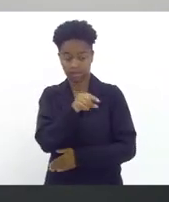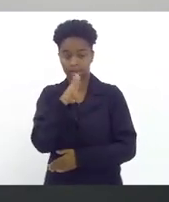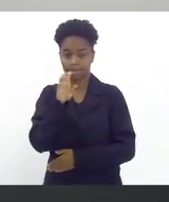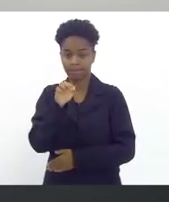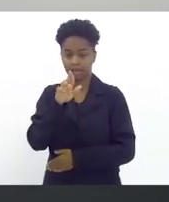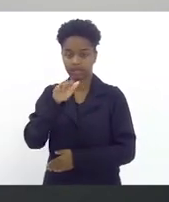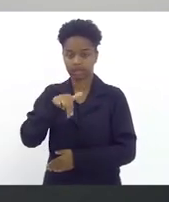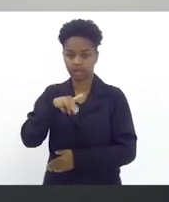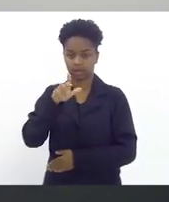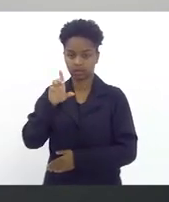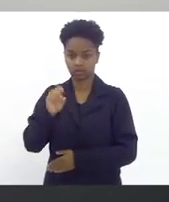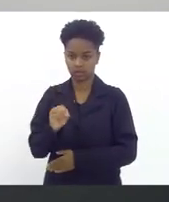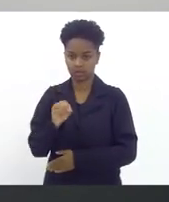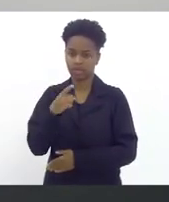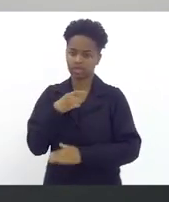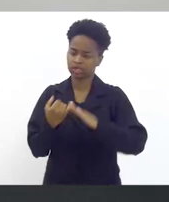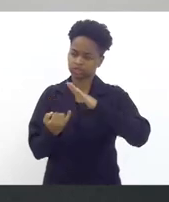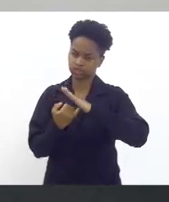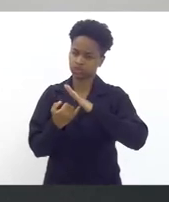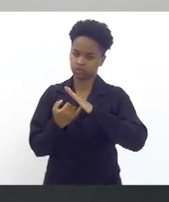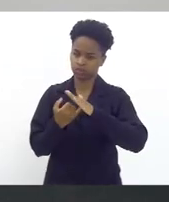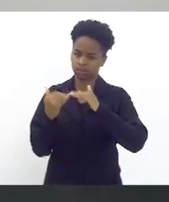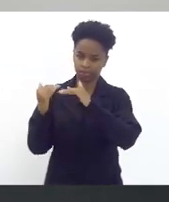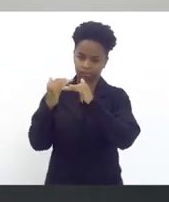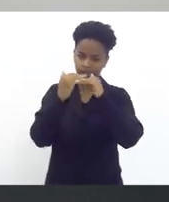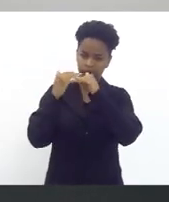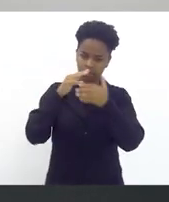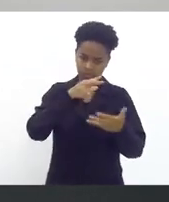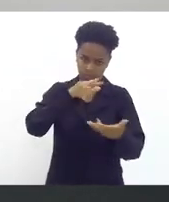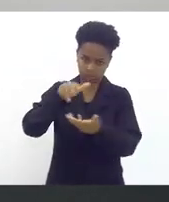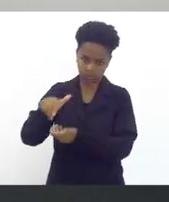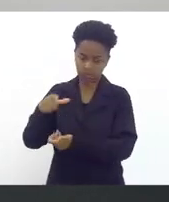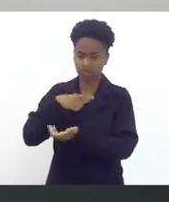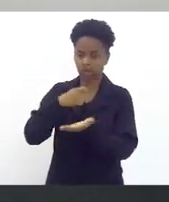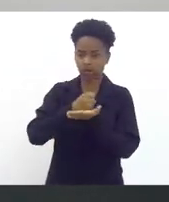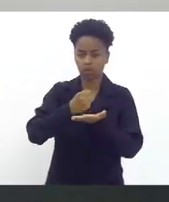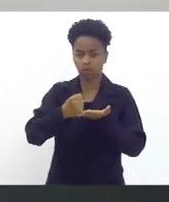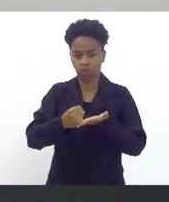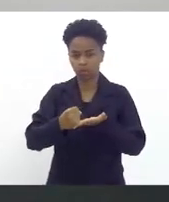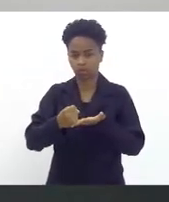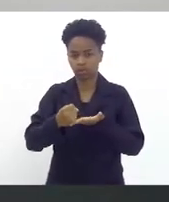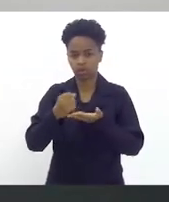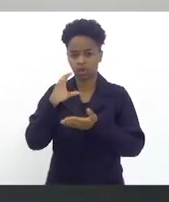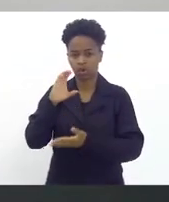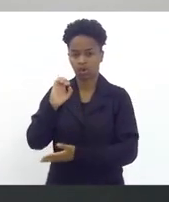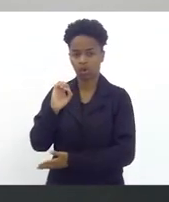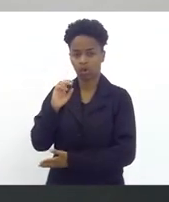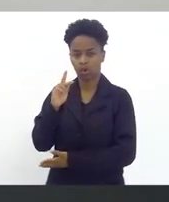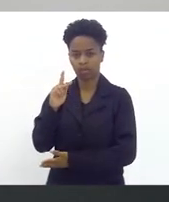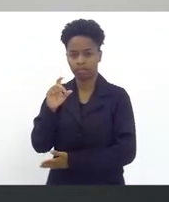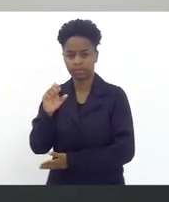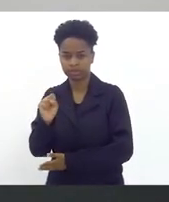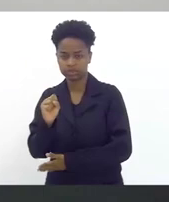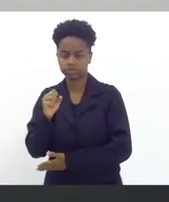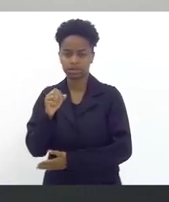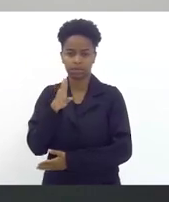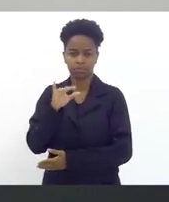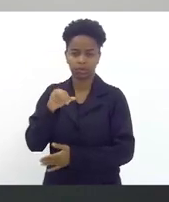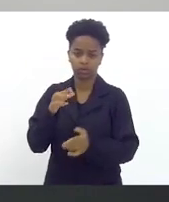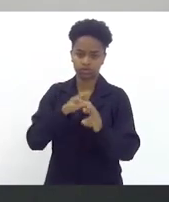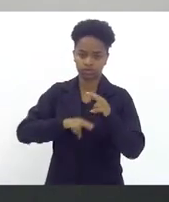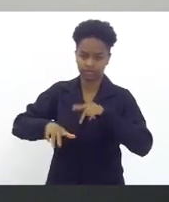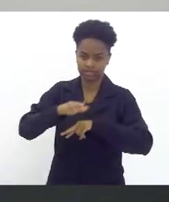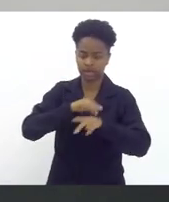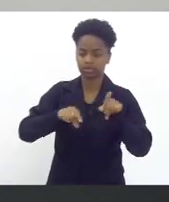o Instituto tem um padrão internacional isso são contratados pelo pela cop de biodiversidade para modelos